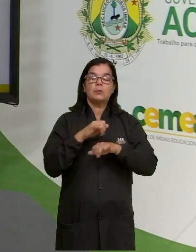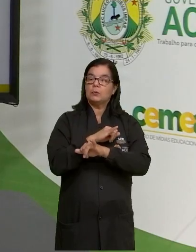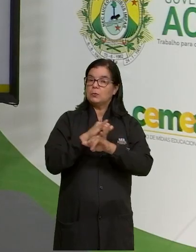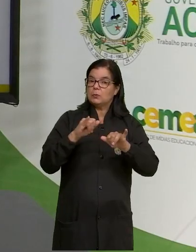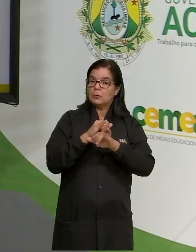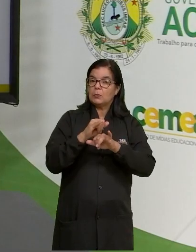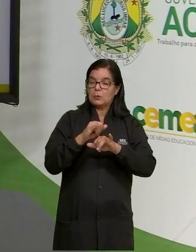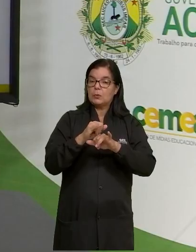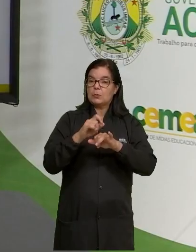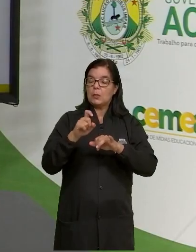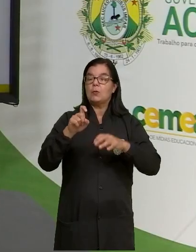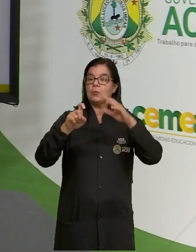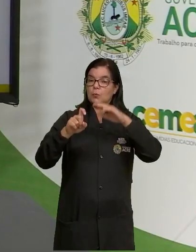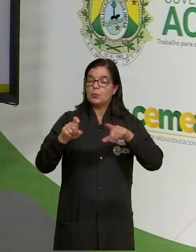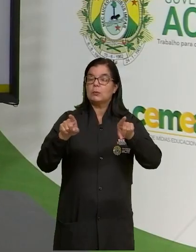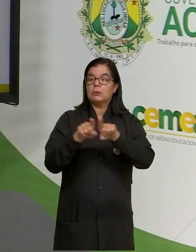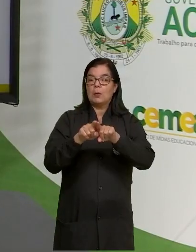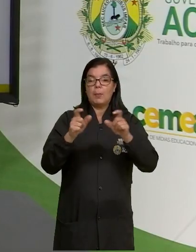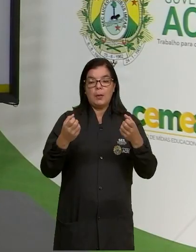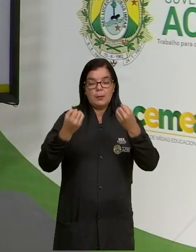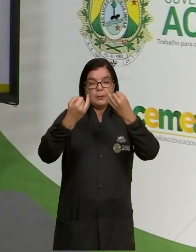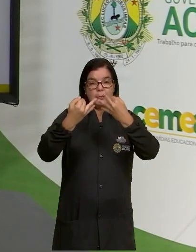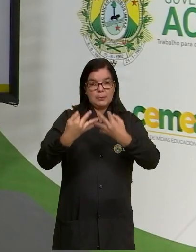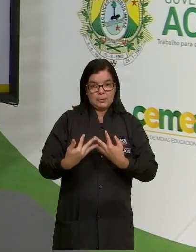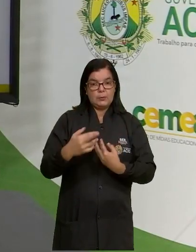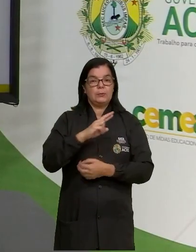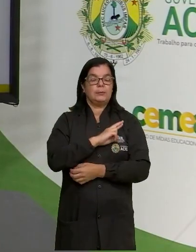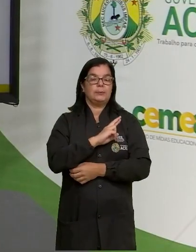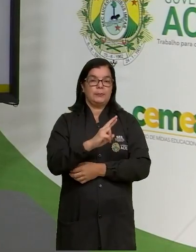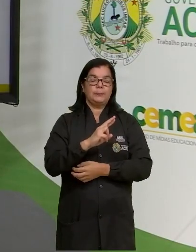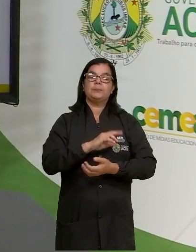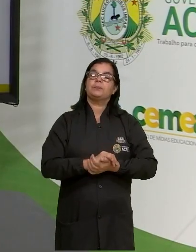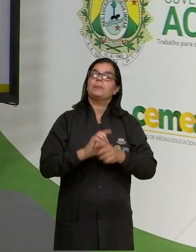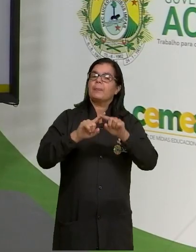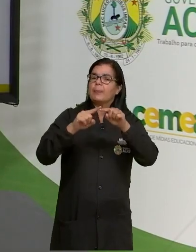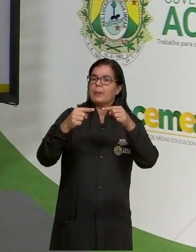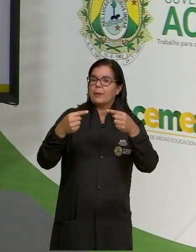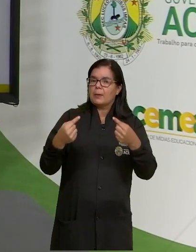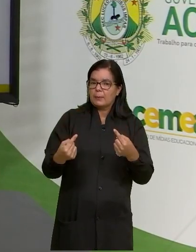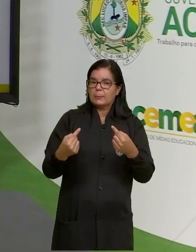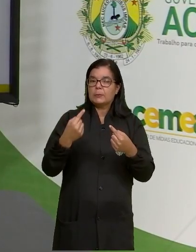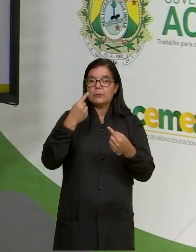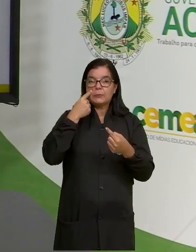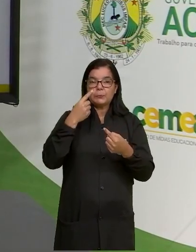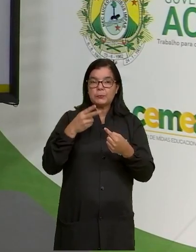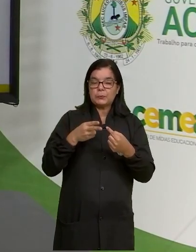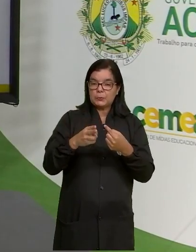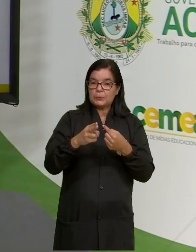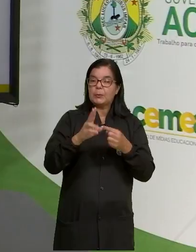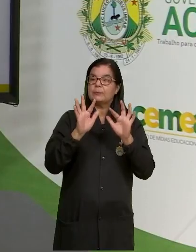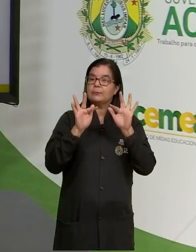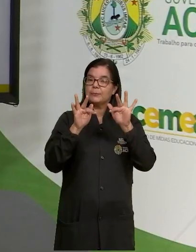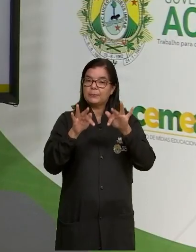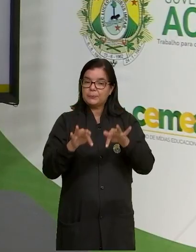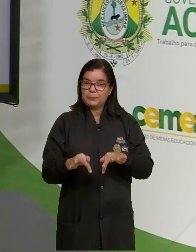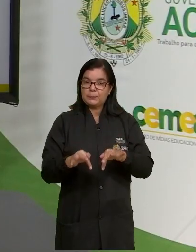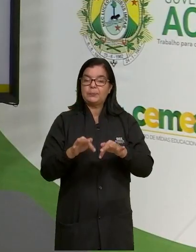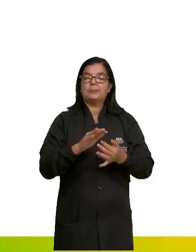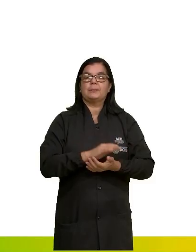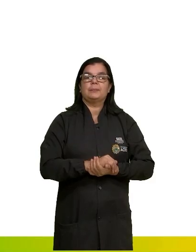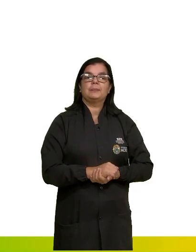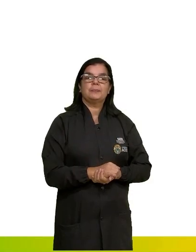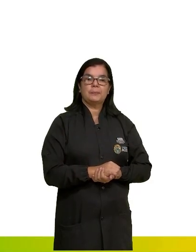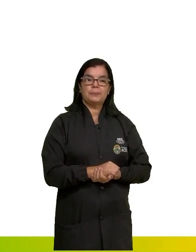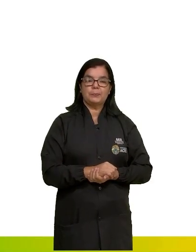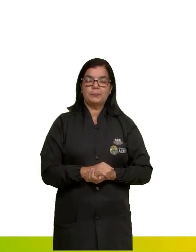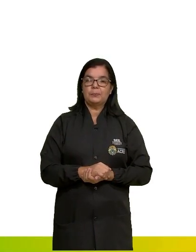em contraste também com as explicações religiosas, mas vamos continuando aqui para fazer um